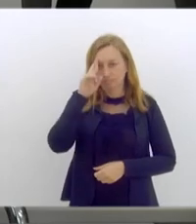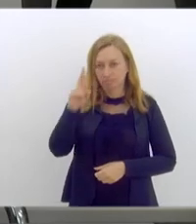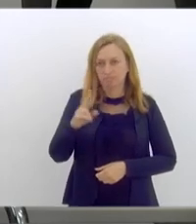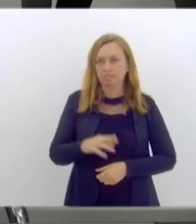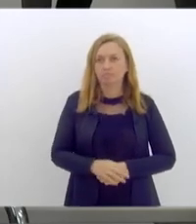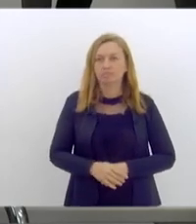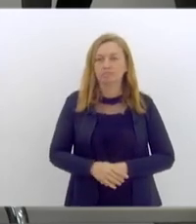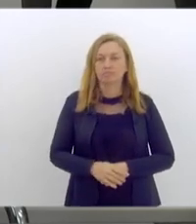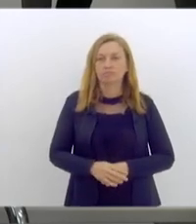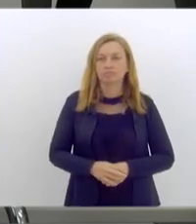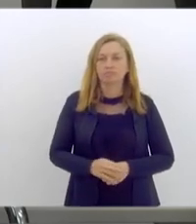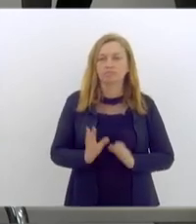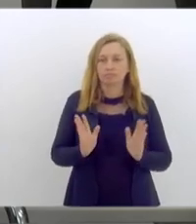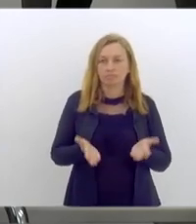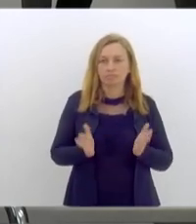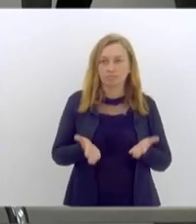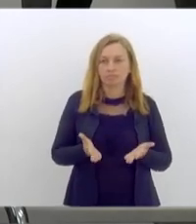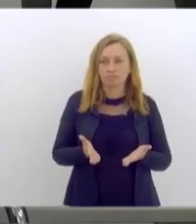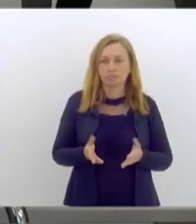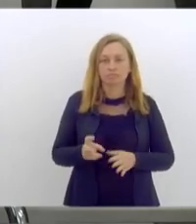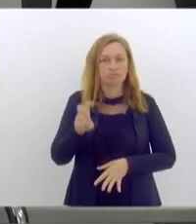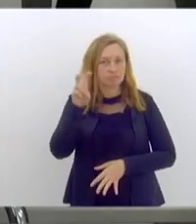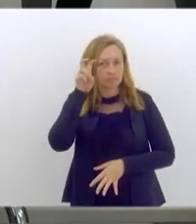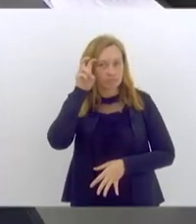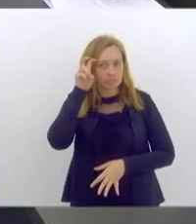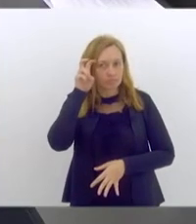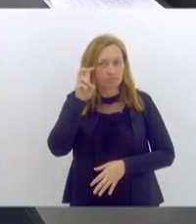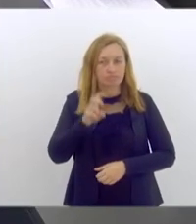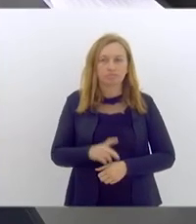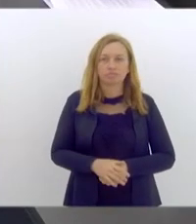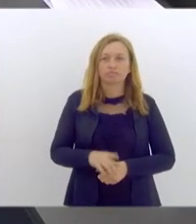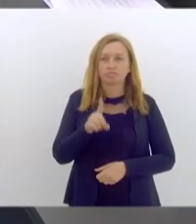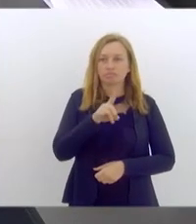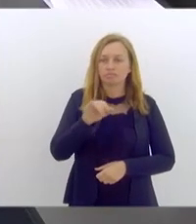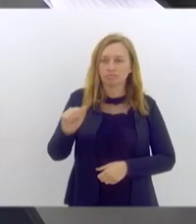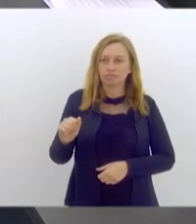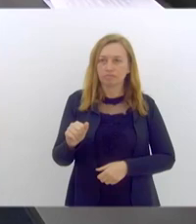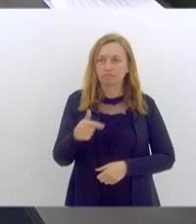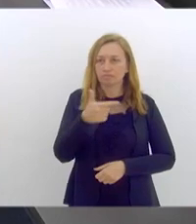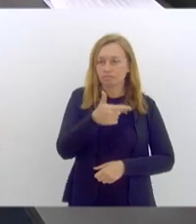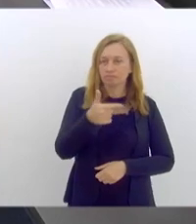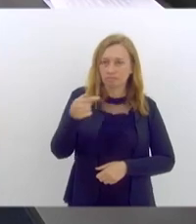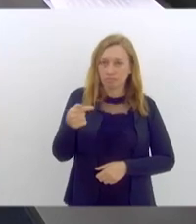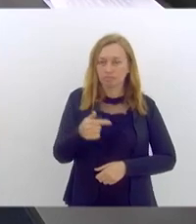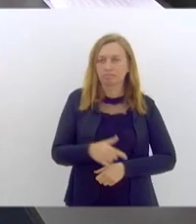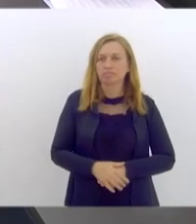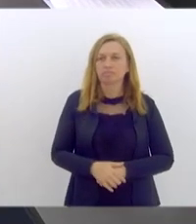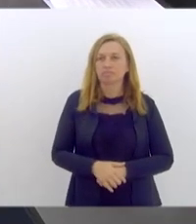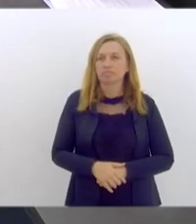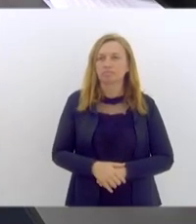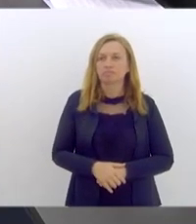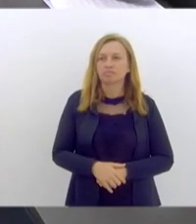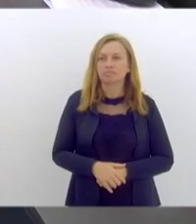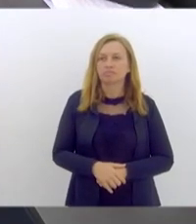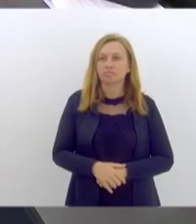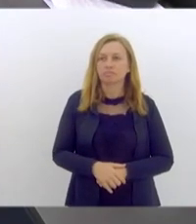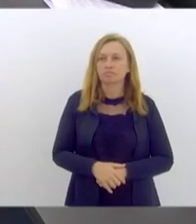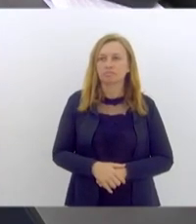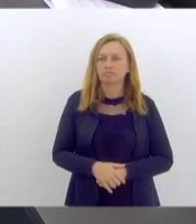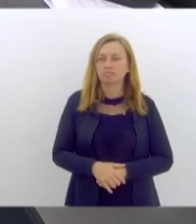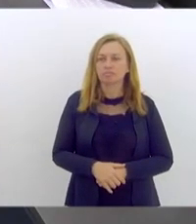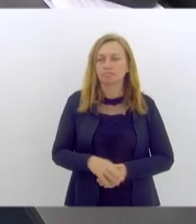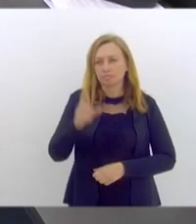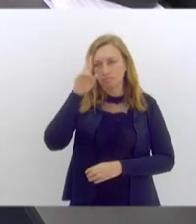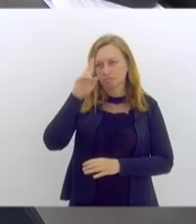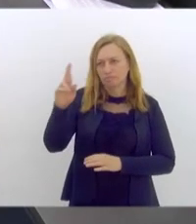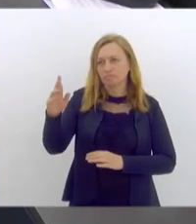hoje é quinta-feira dia 27 e o Senhor